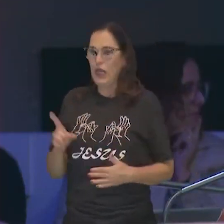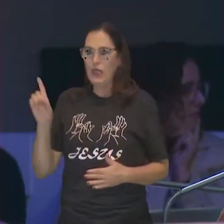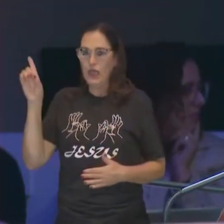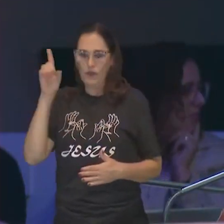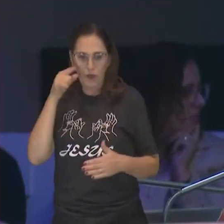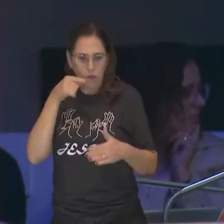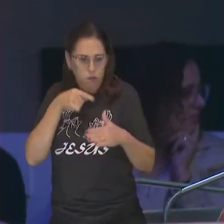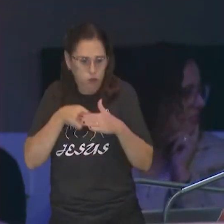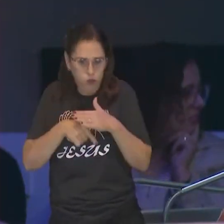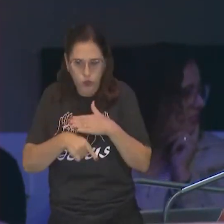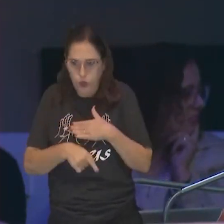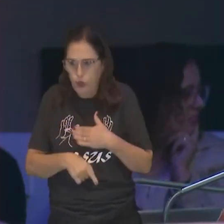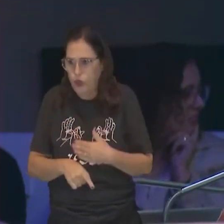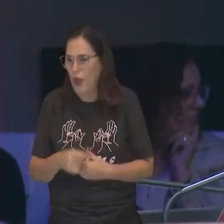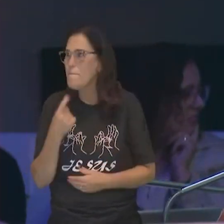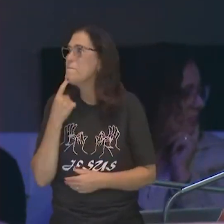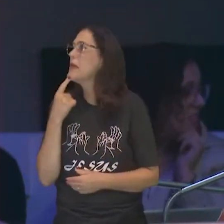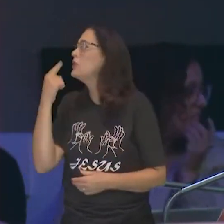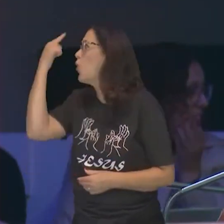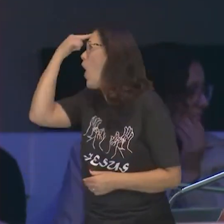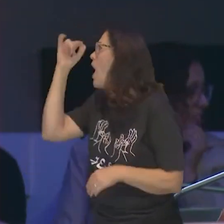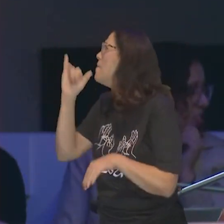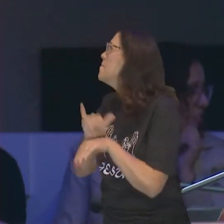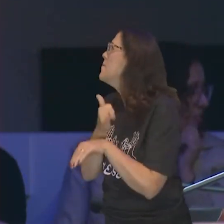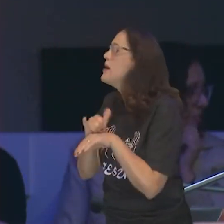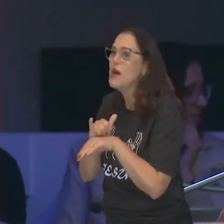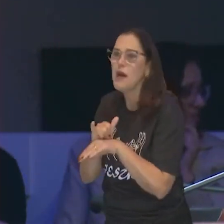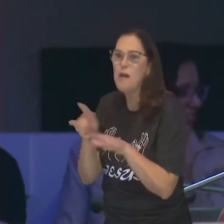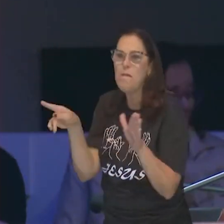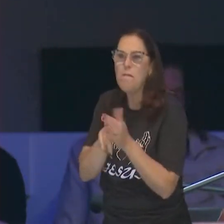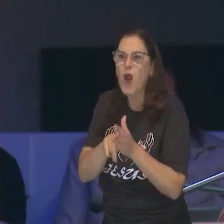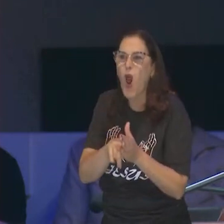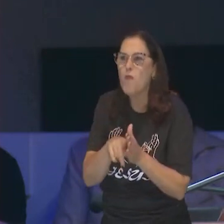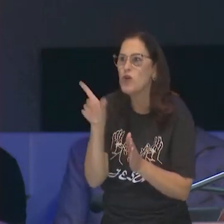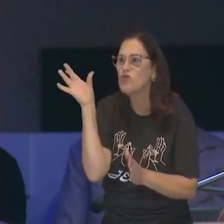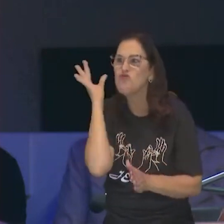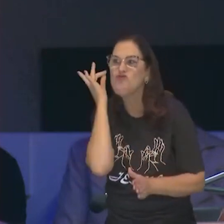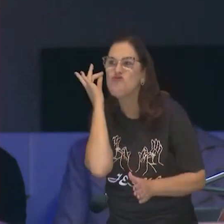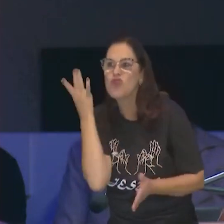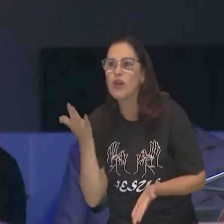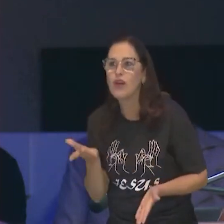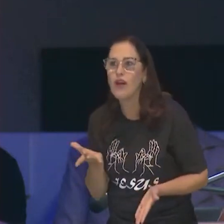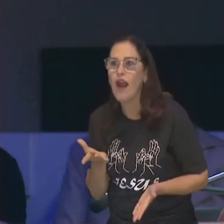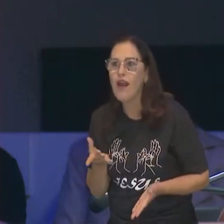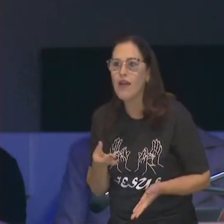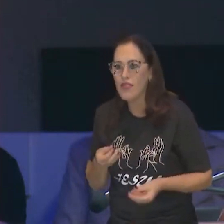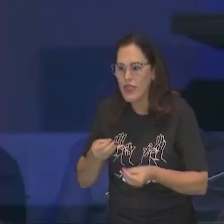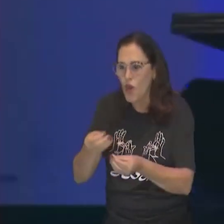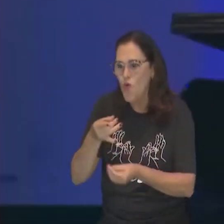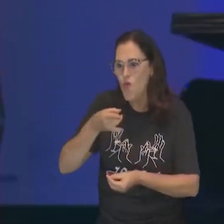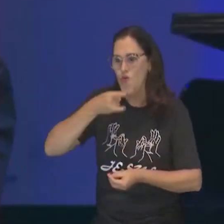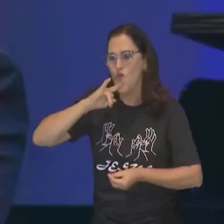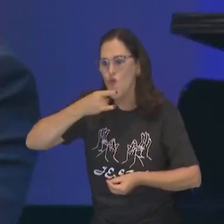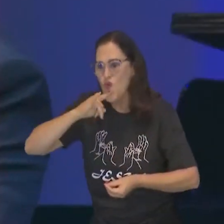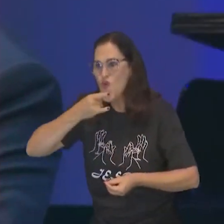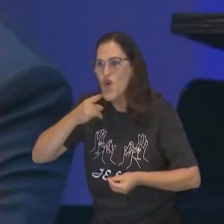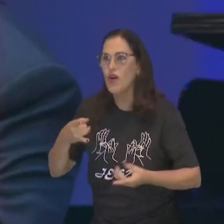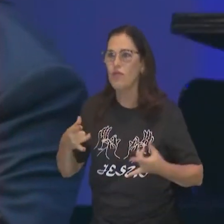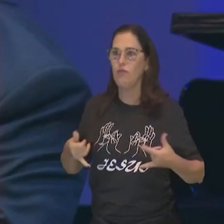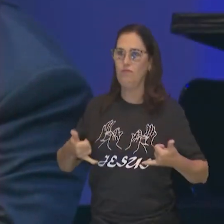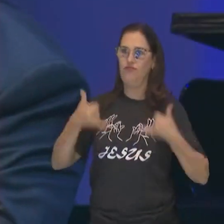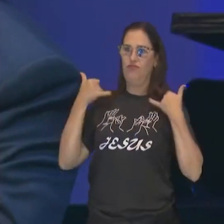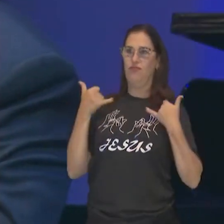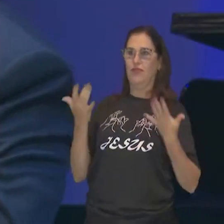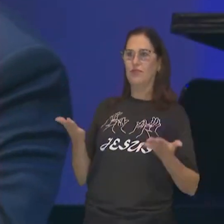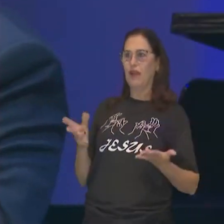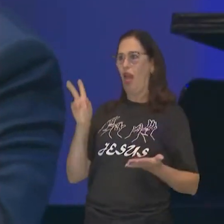poço, Davi bolou uma estratégia diabólica. Ele embebedou Urias numa festa, está aí no verso 12.